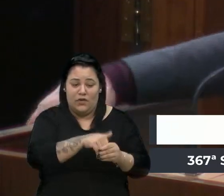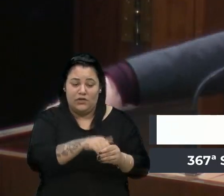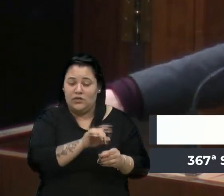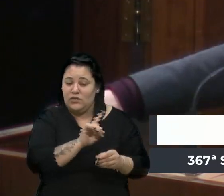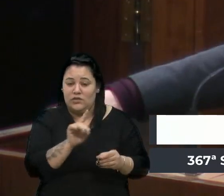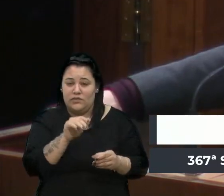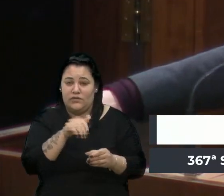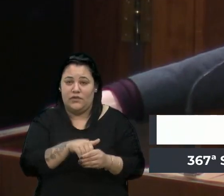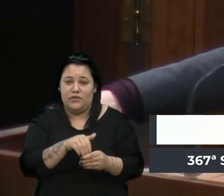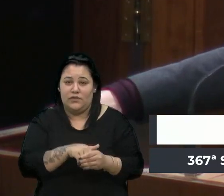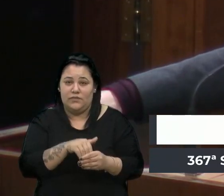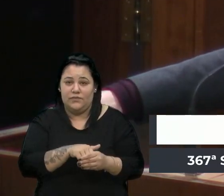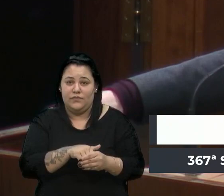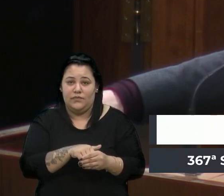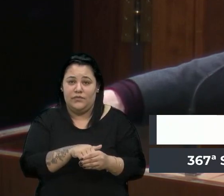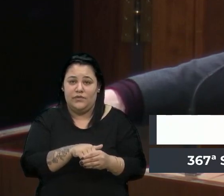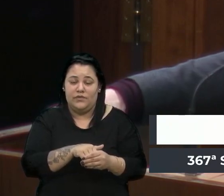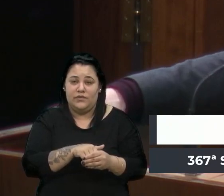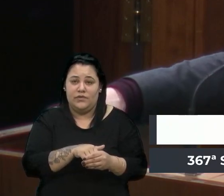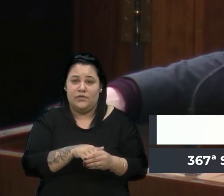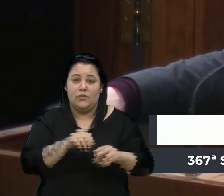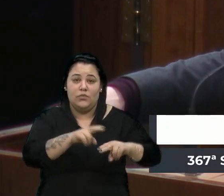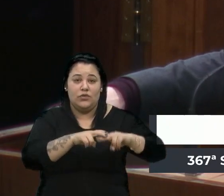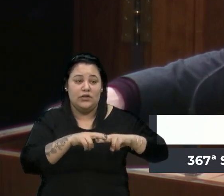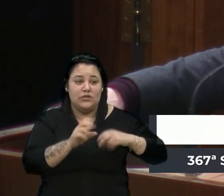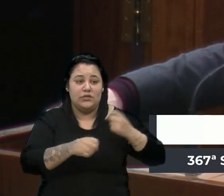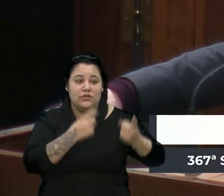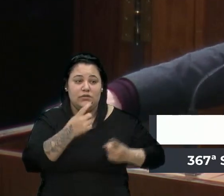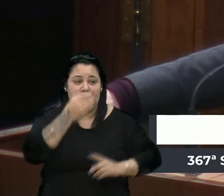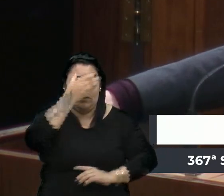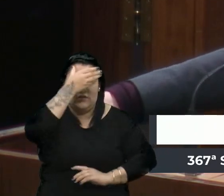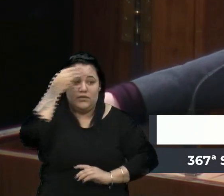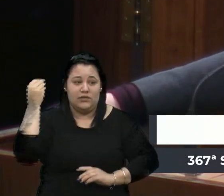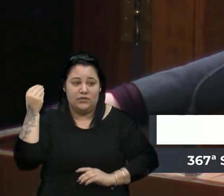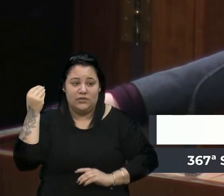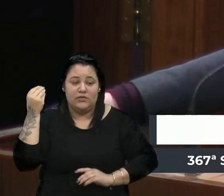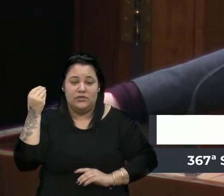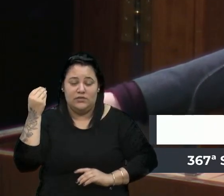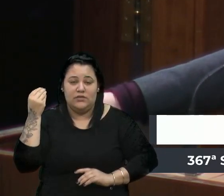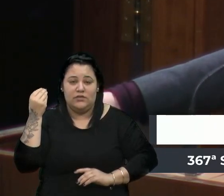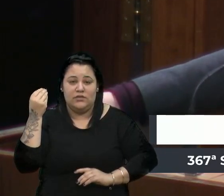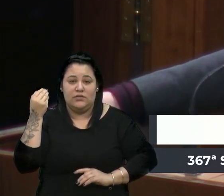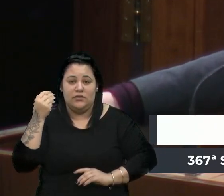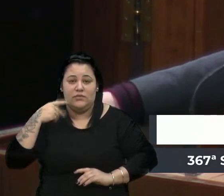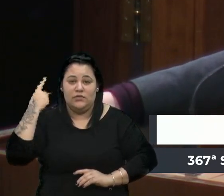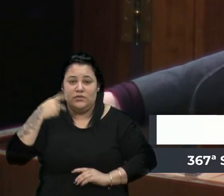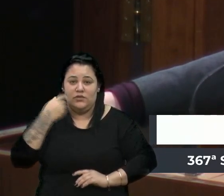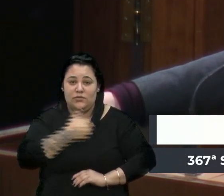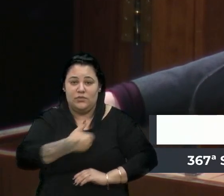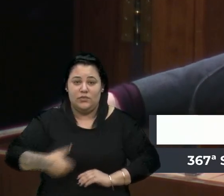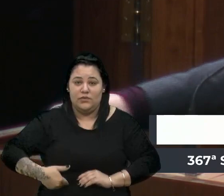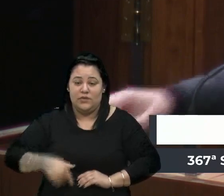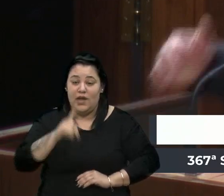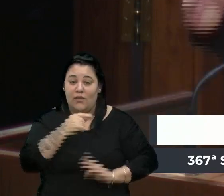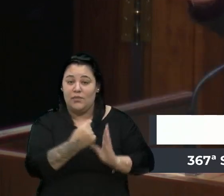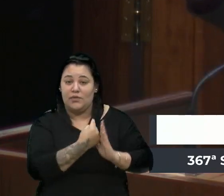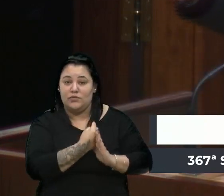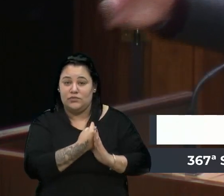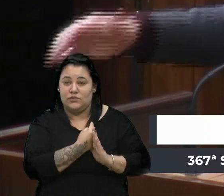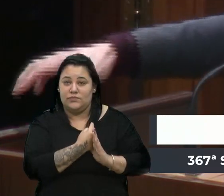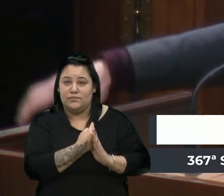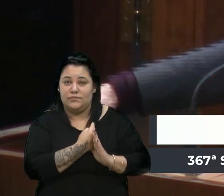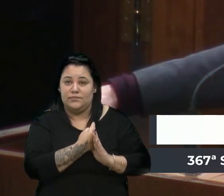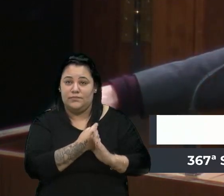que é por isso que eles são muitas vezes esquecidos nas políticas públicas? É uma indagação, é uma pergunta. Seu à parte,